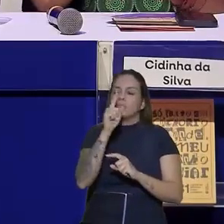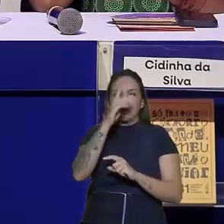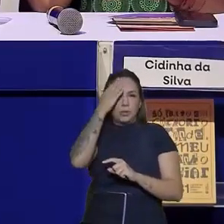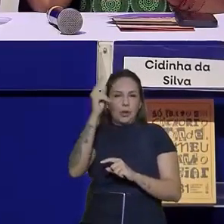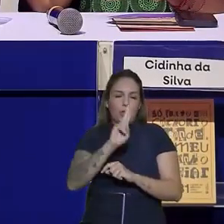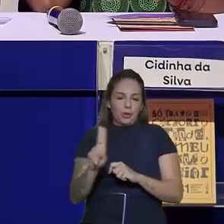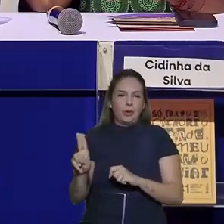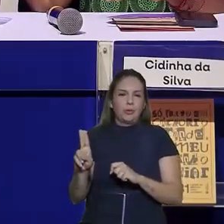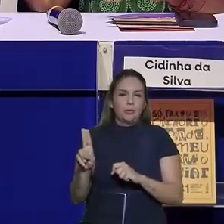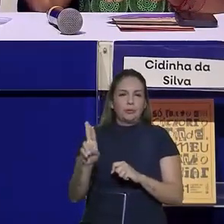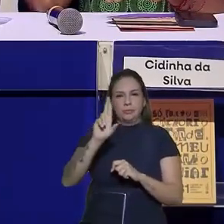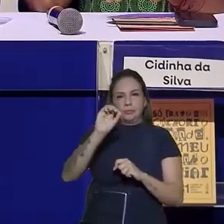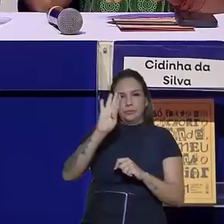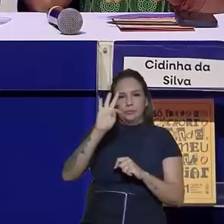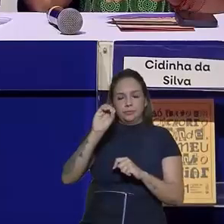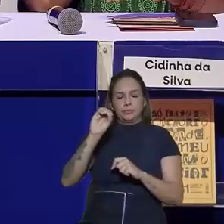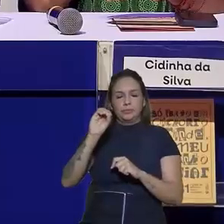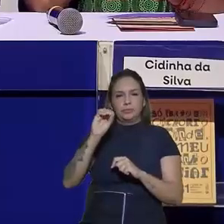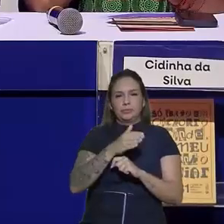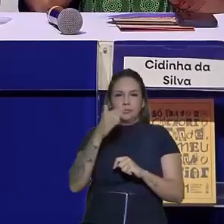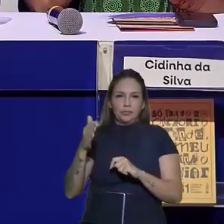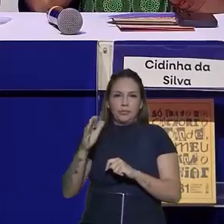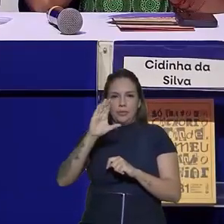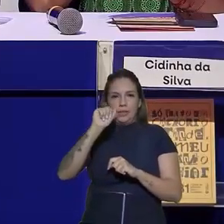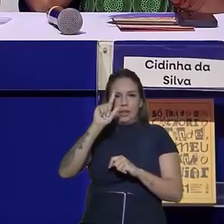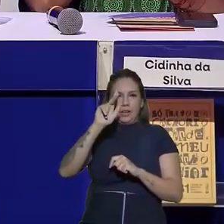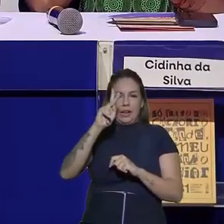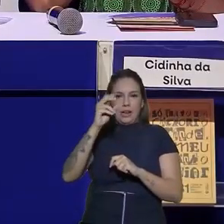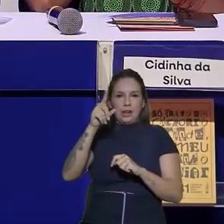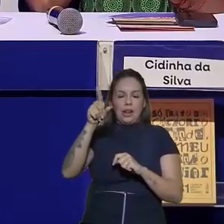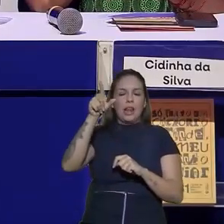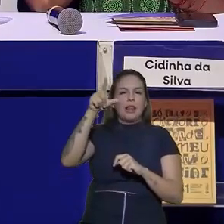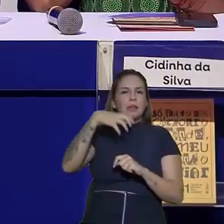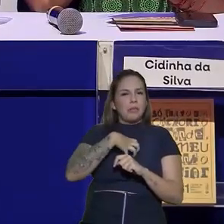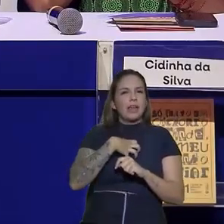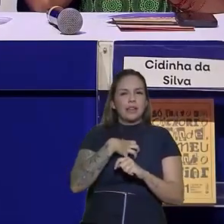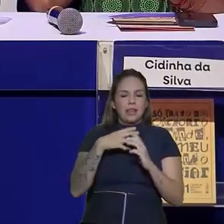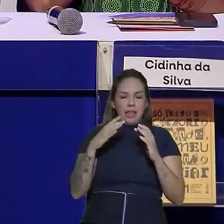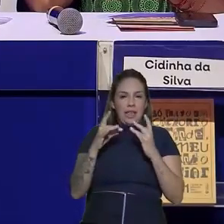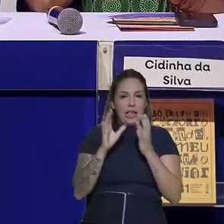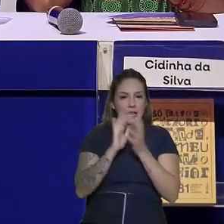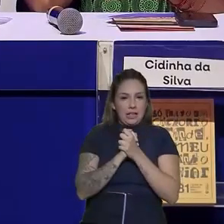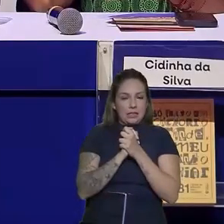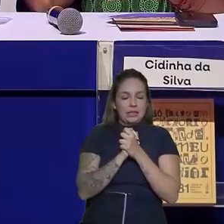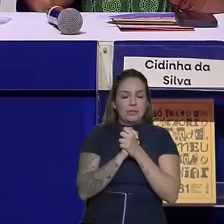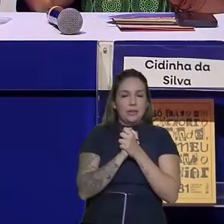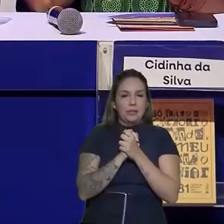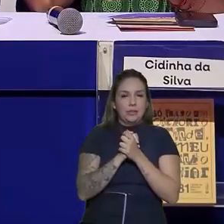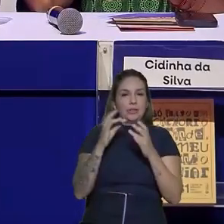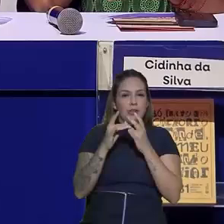ninguém sabe o nome. Robertinha e Joalisson ao lado de Carlinhos Brown em um camarote em Salvador. Casamento de Robertinha e